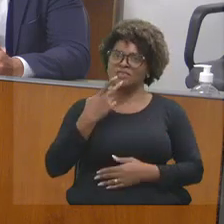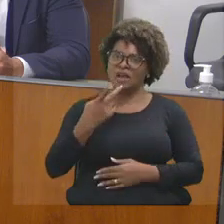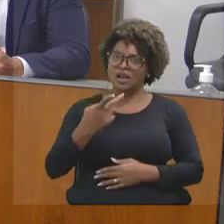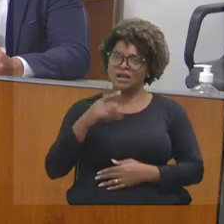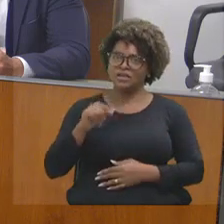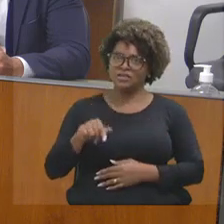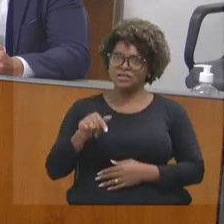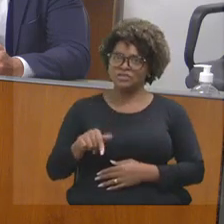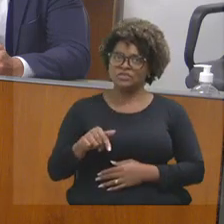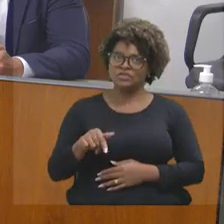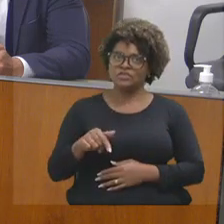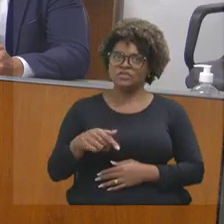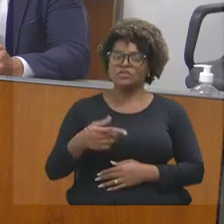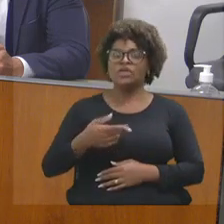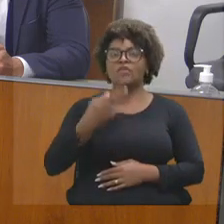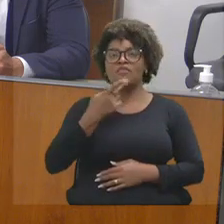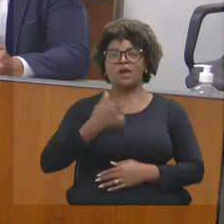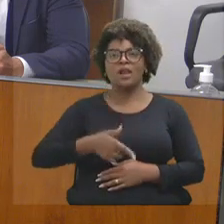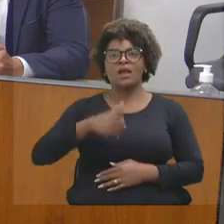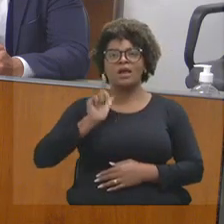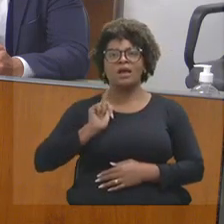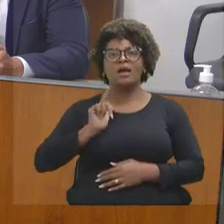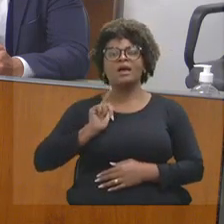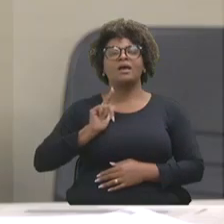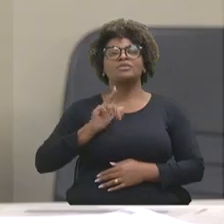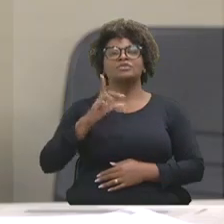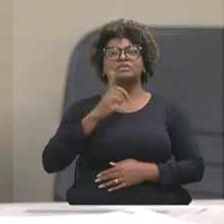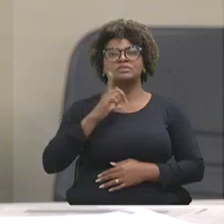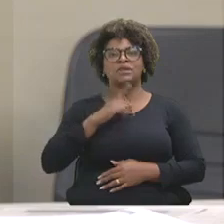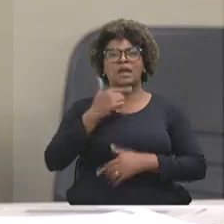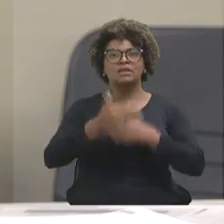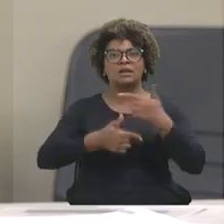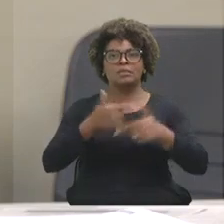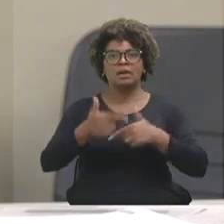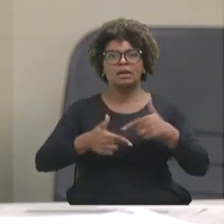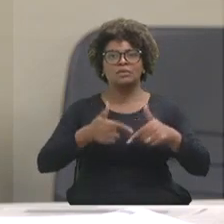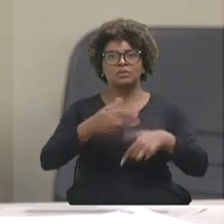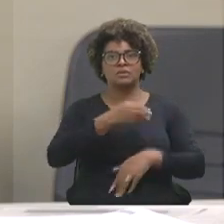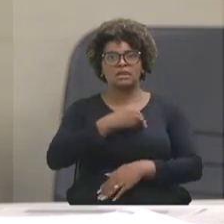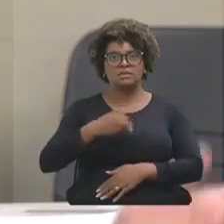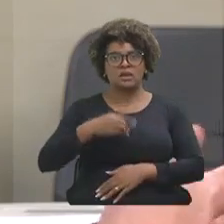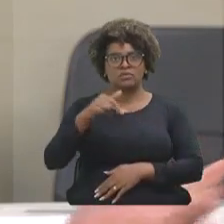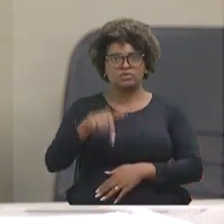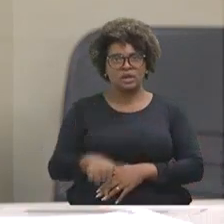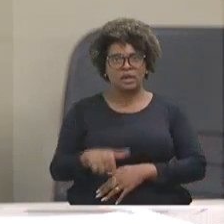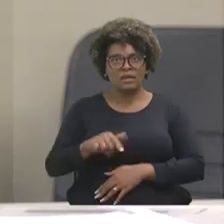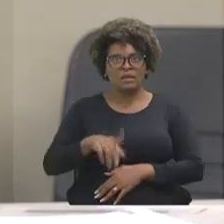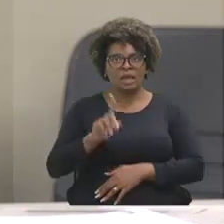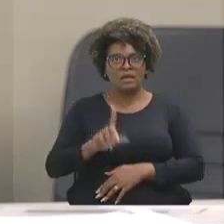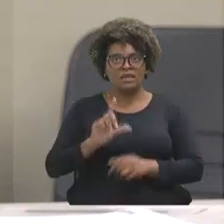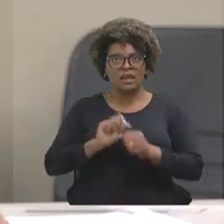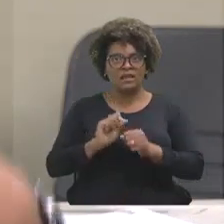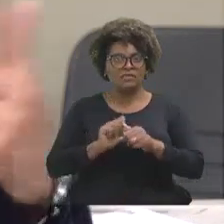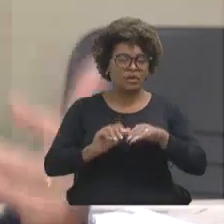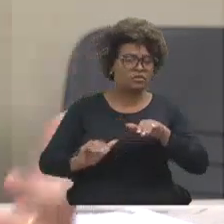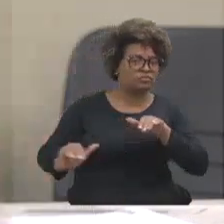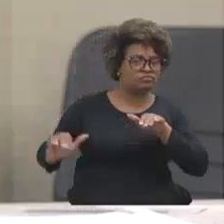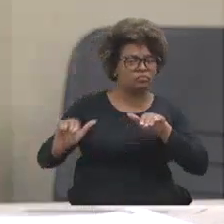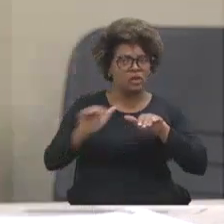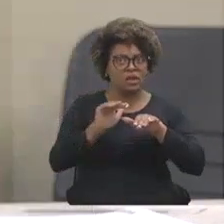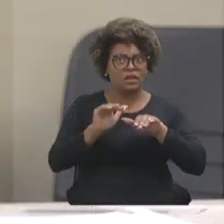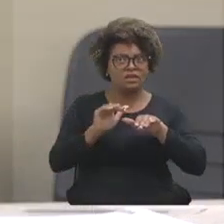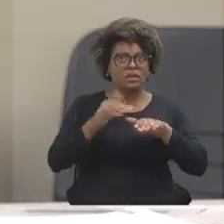só com trabalhadores da Saúde aqui hoje nessa nesse momento e ia sempre em Alto Nível as discussões e